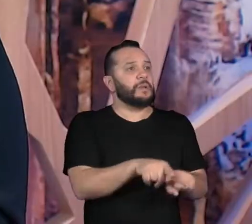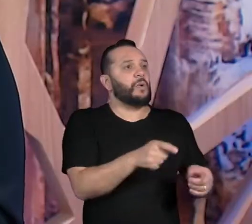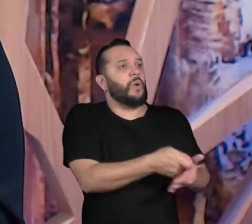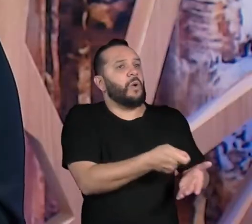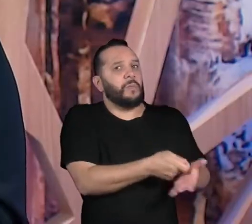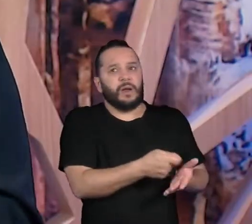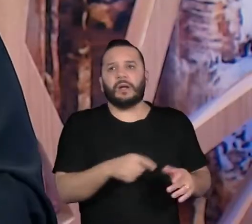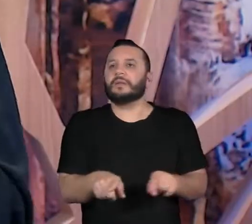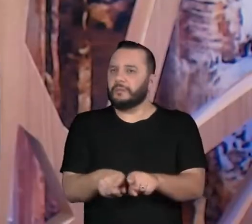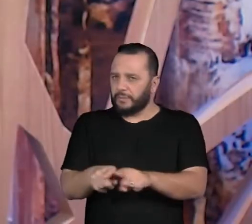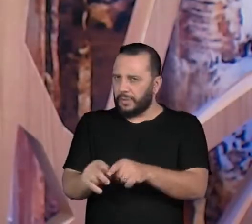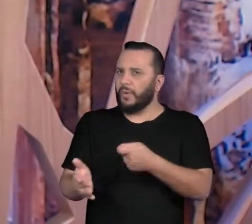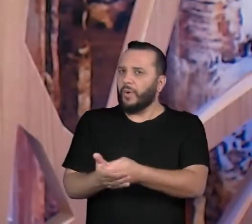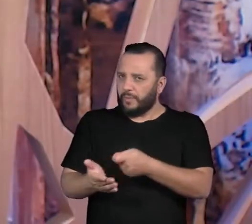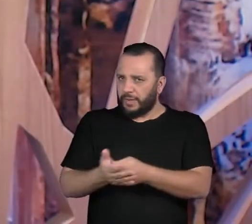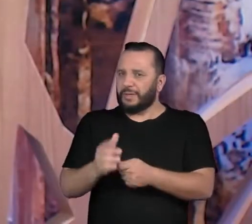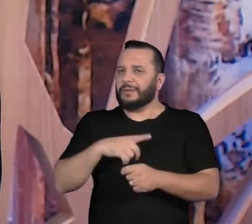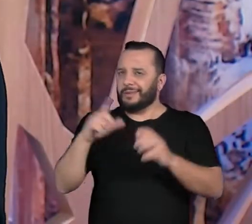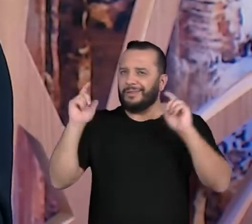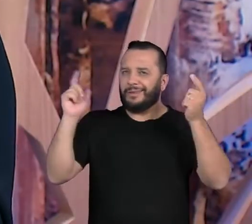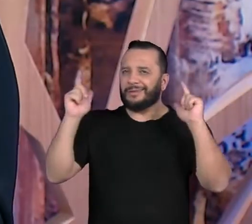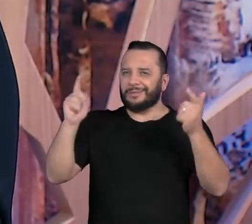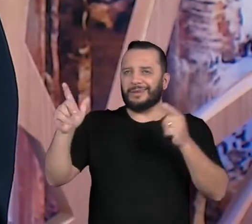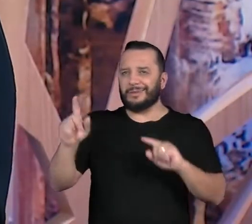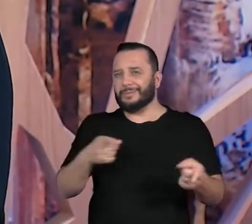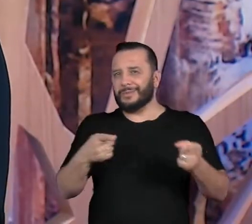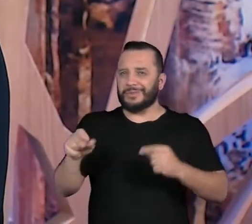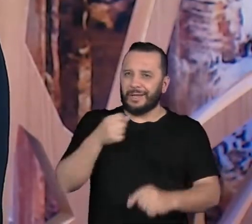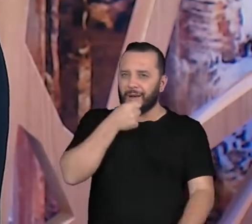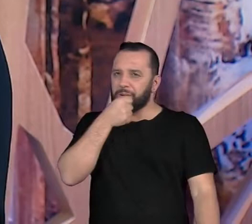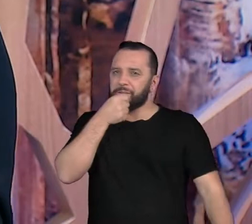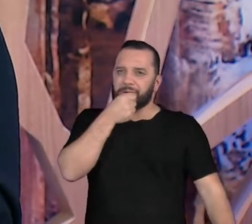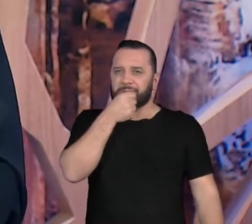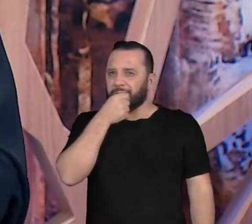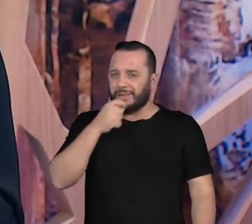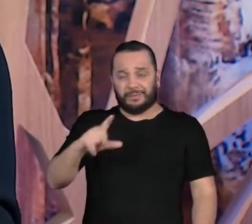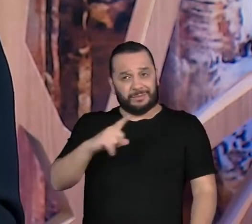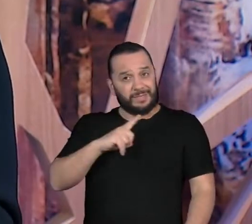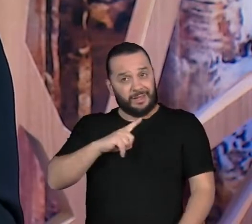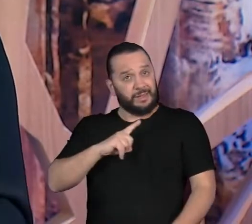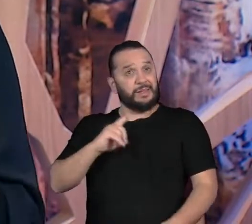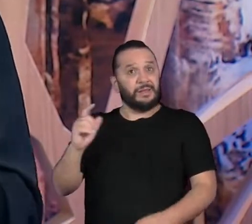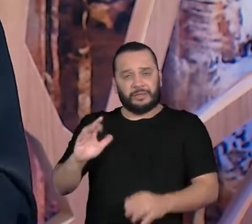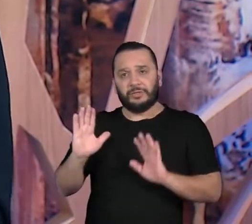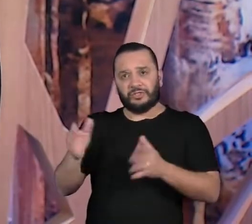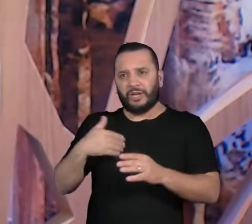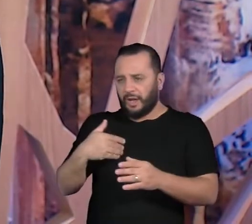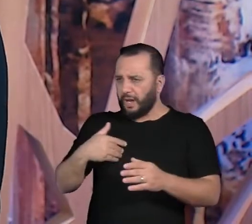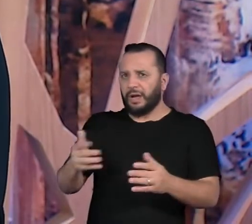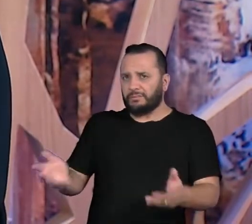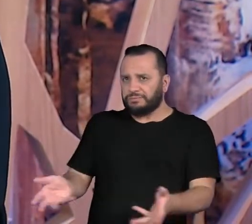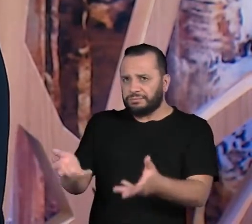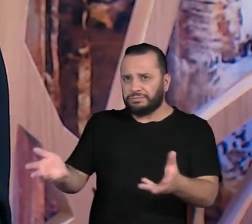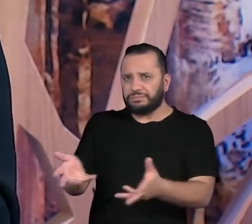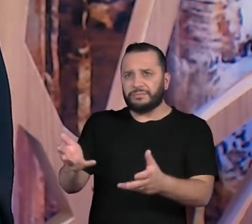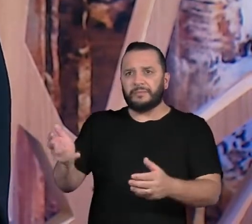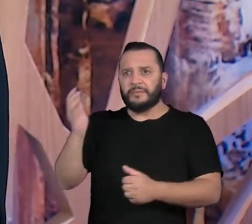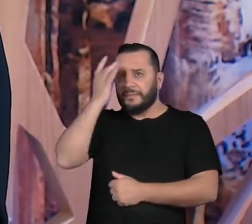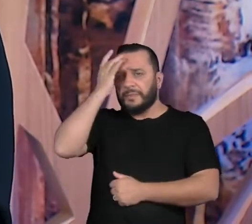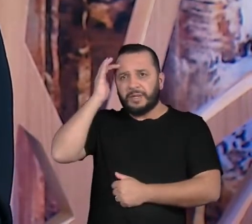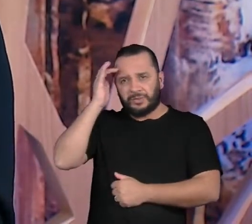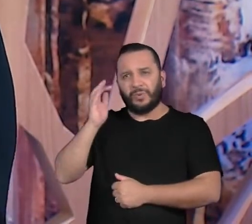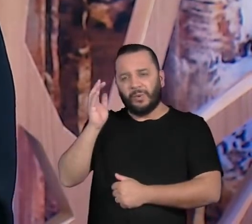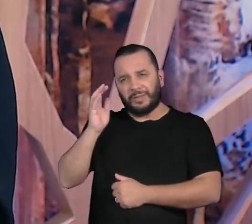cobrança, é o lazer também que está ali, porque você acaba criando e desenvolvendo talentos na rádio, né? E com esses perfis mais diversos. Então,